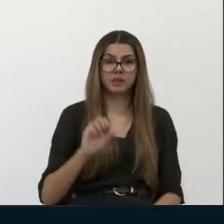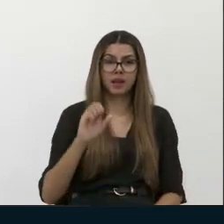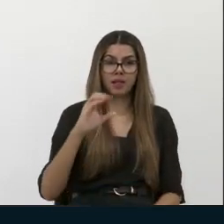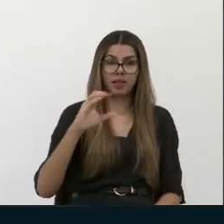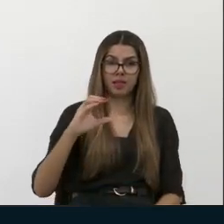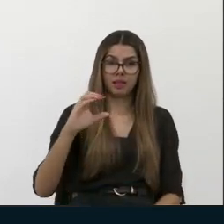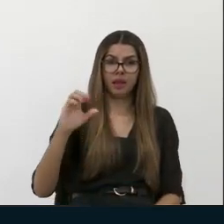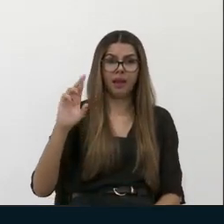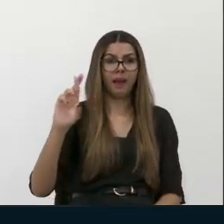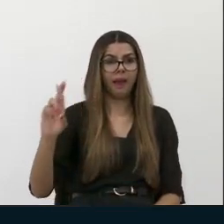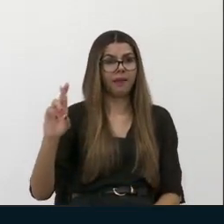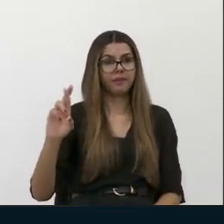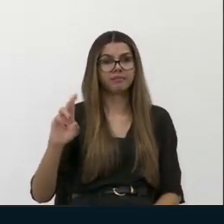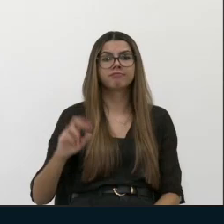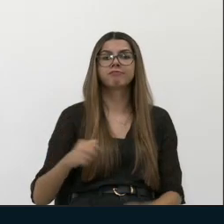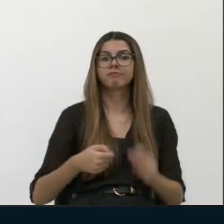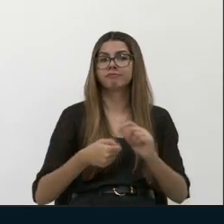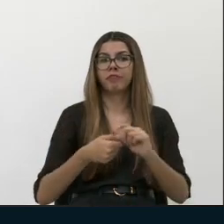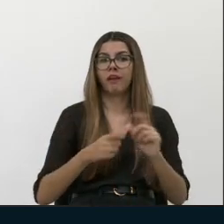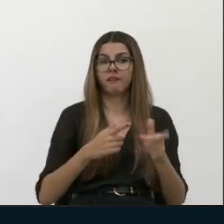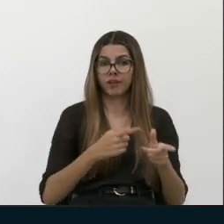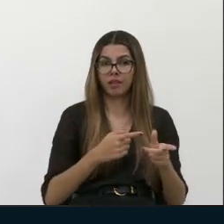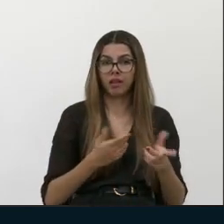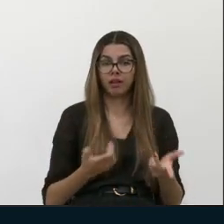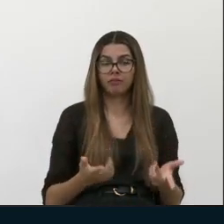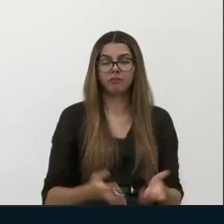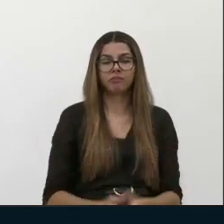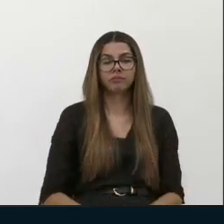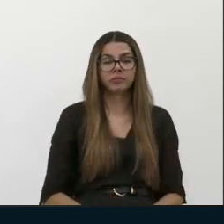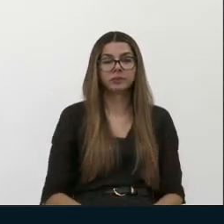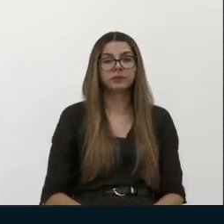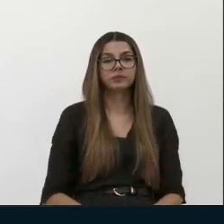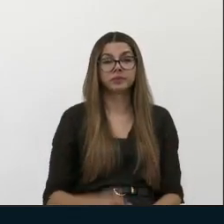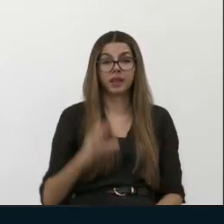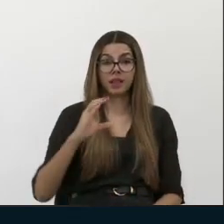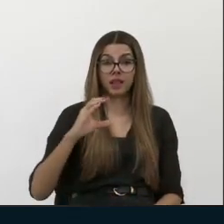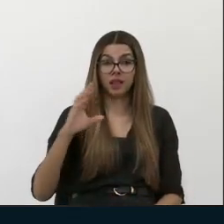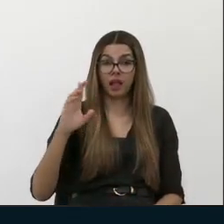A CCR é que está fazendo. A CCR é que está